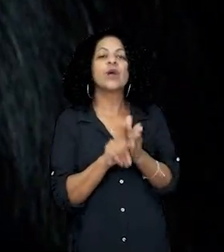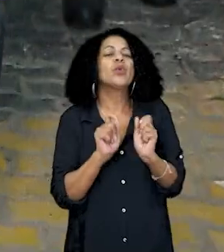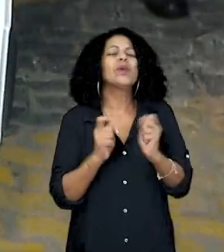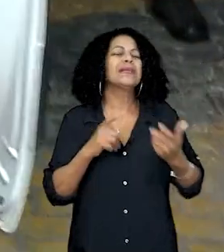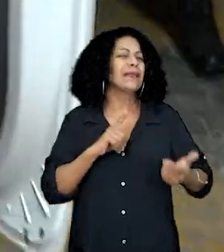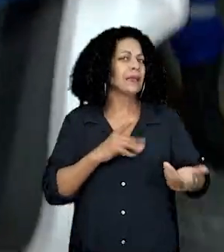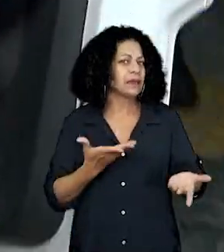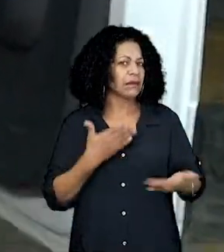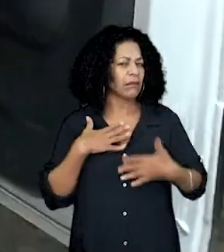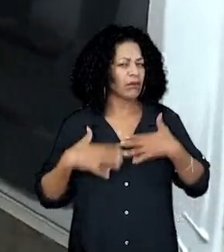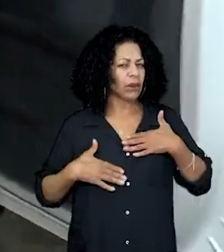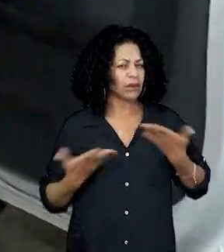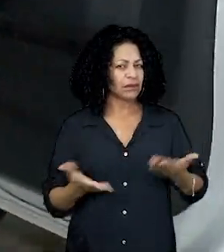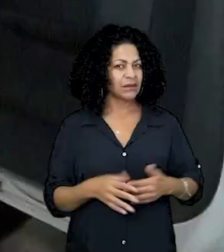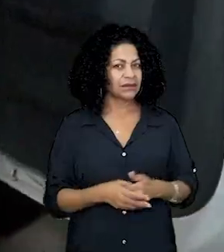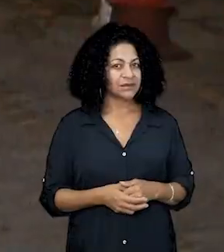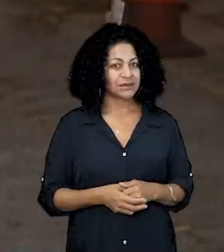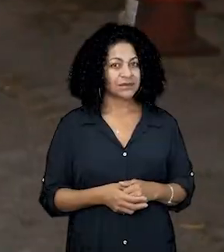queixa?